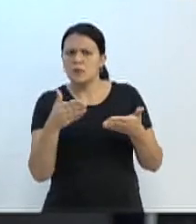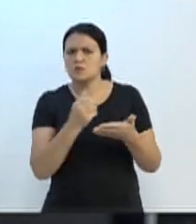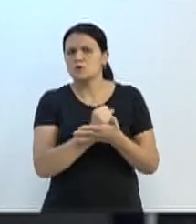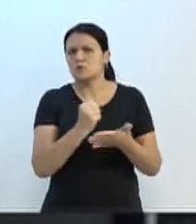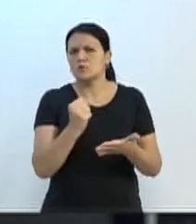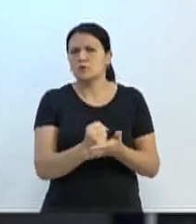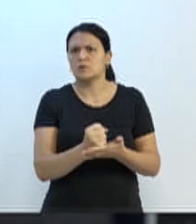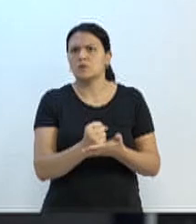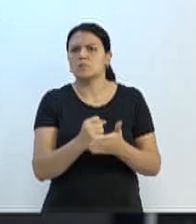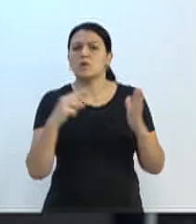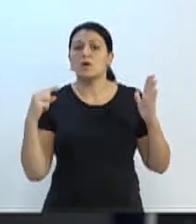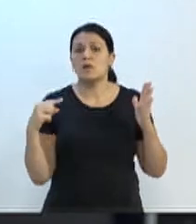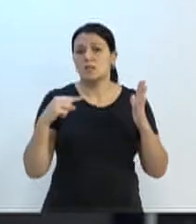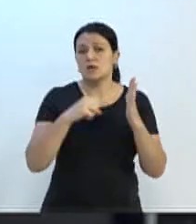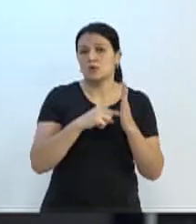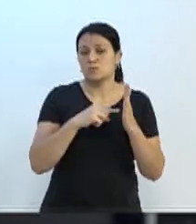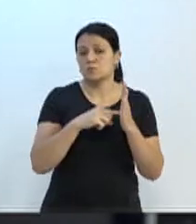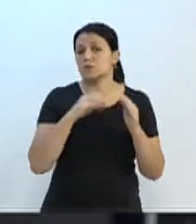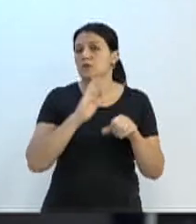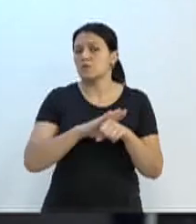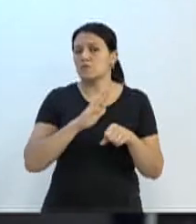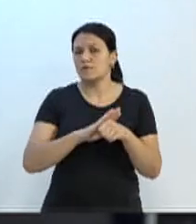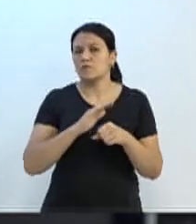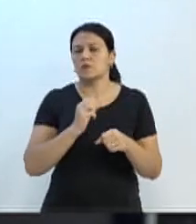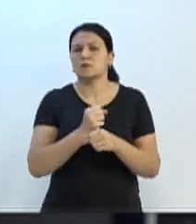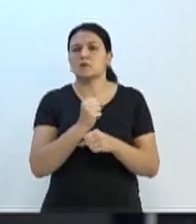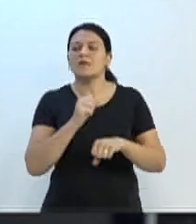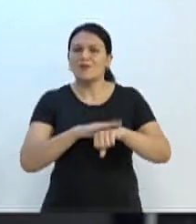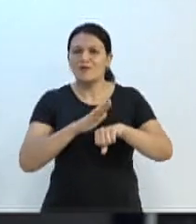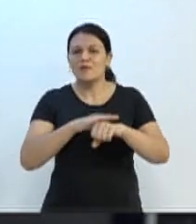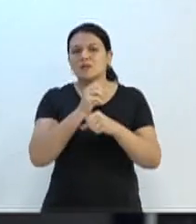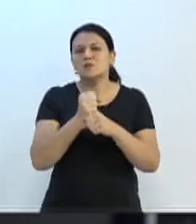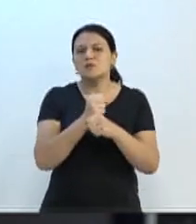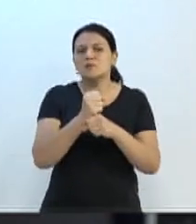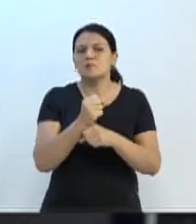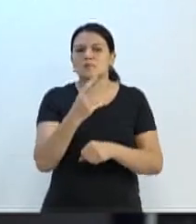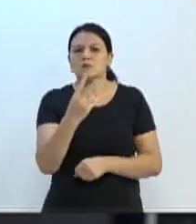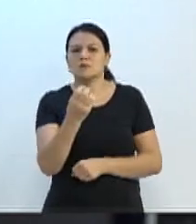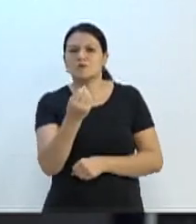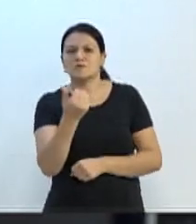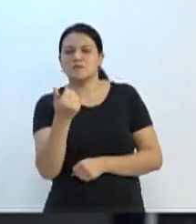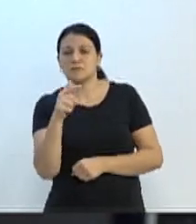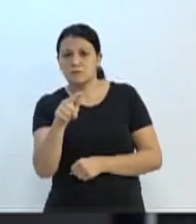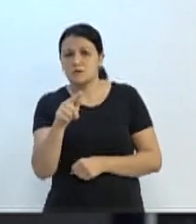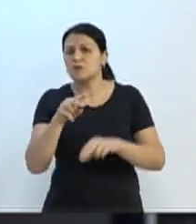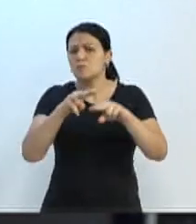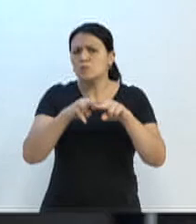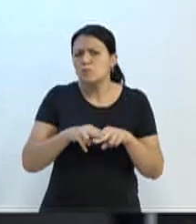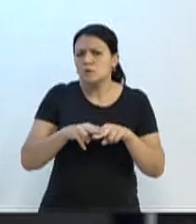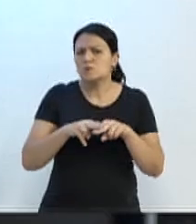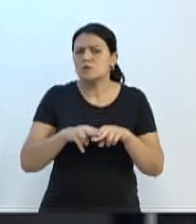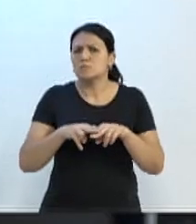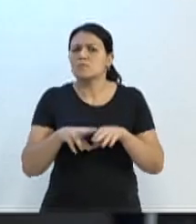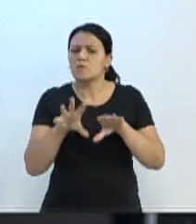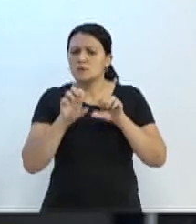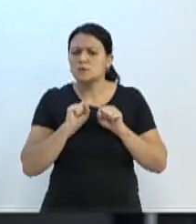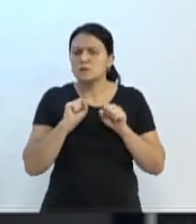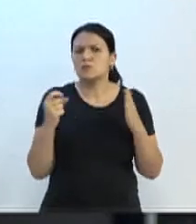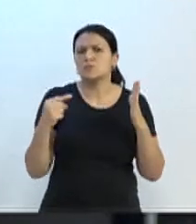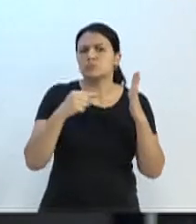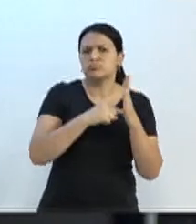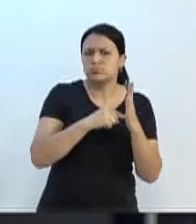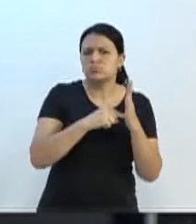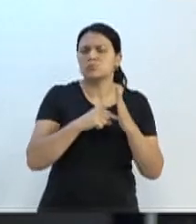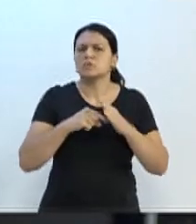foi a denúncia que eu fiz lá em 2017, exatamente por causa dessas aberrações que o senhor estava falando. E é por isso que foi acatada a denúncia, e é por isso que o Ministério Público está